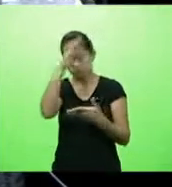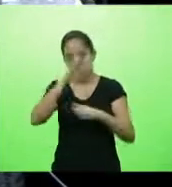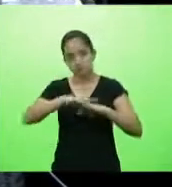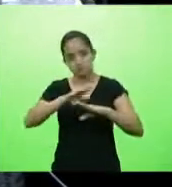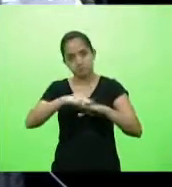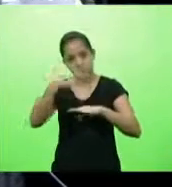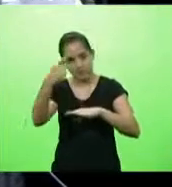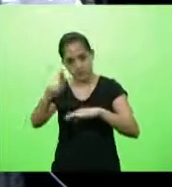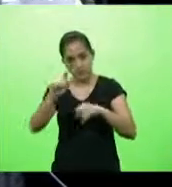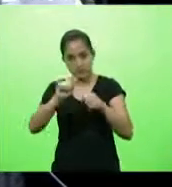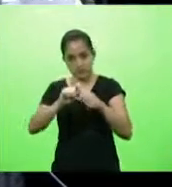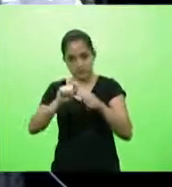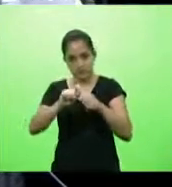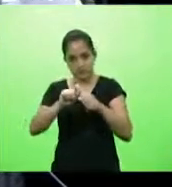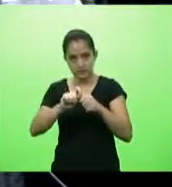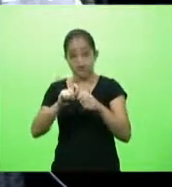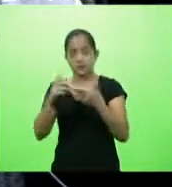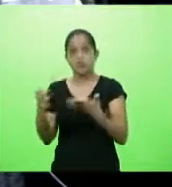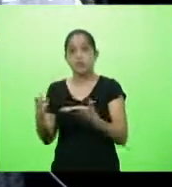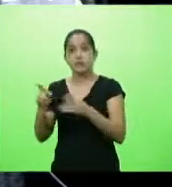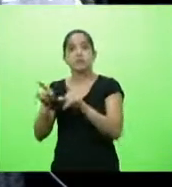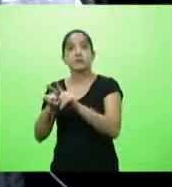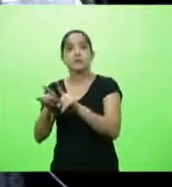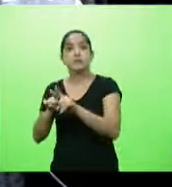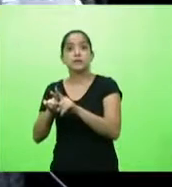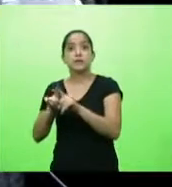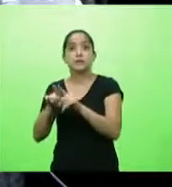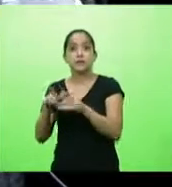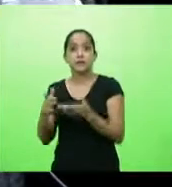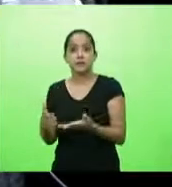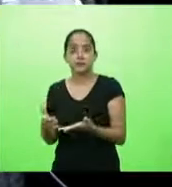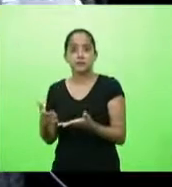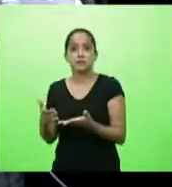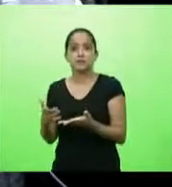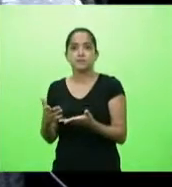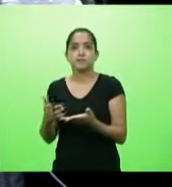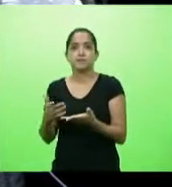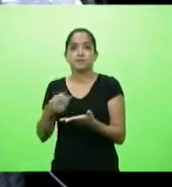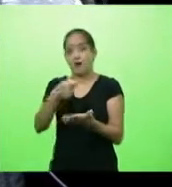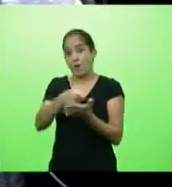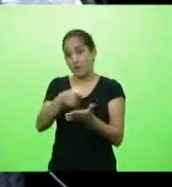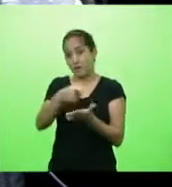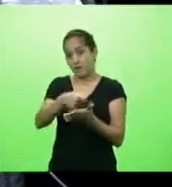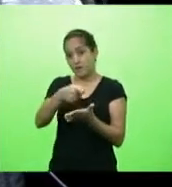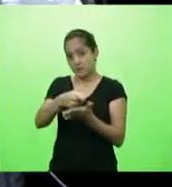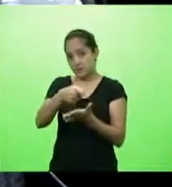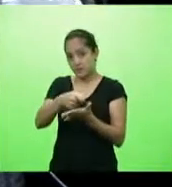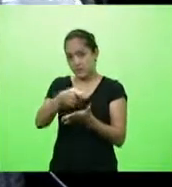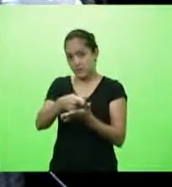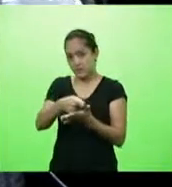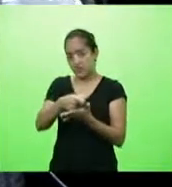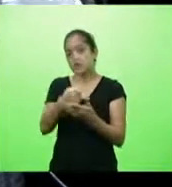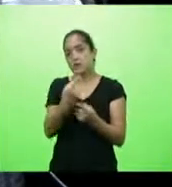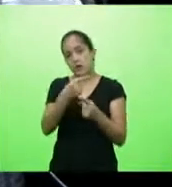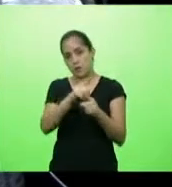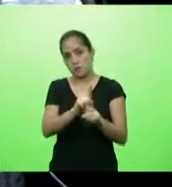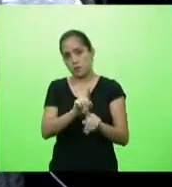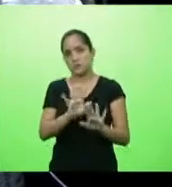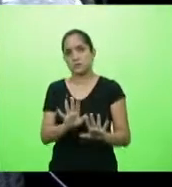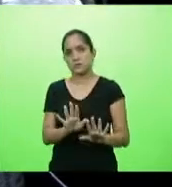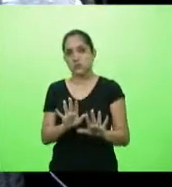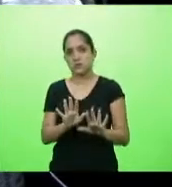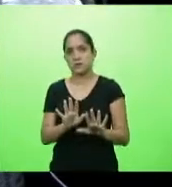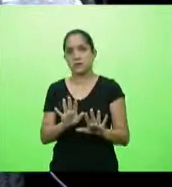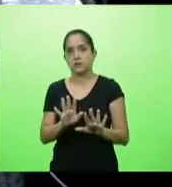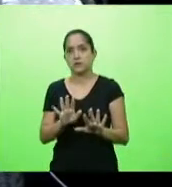sempre frente à Anvisa, ainda que ele só seja contra a obrigatoriedade da vacina e que não se deva